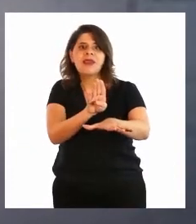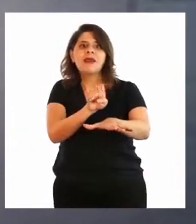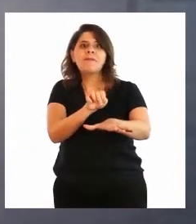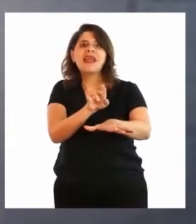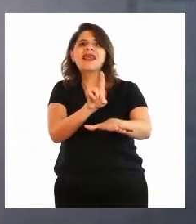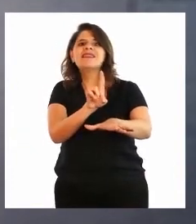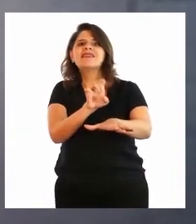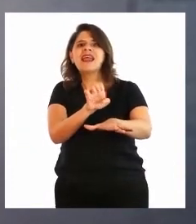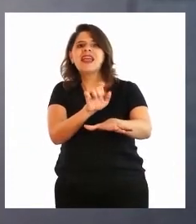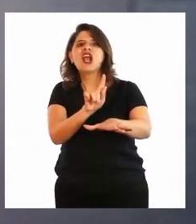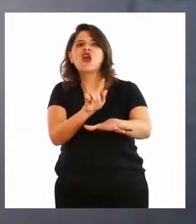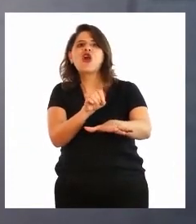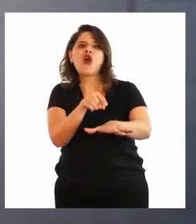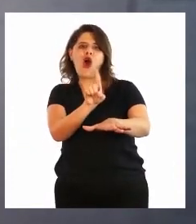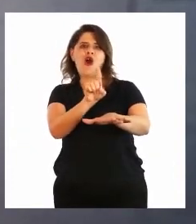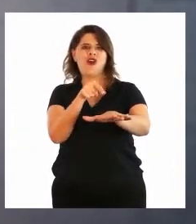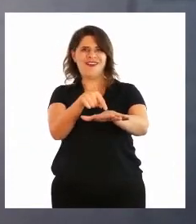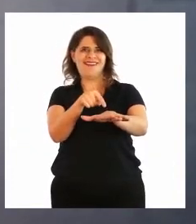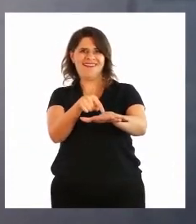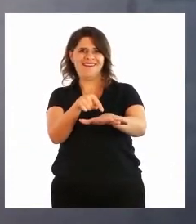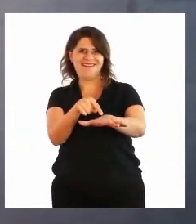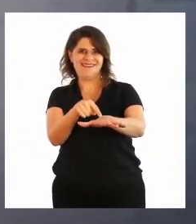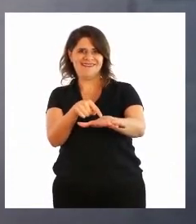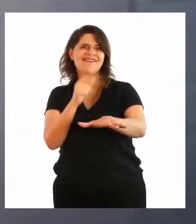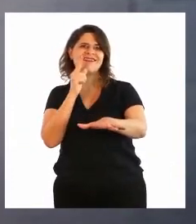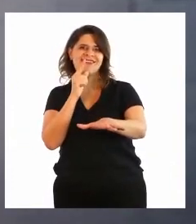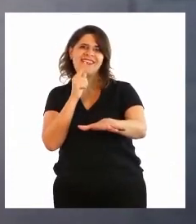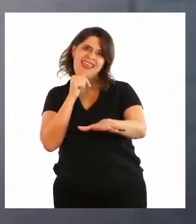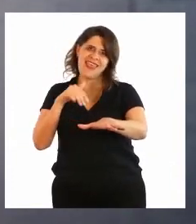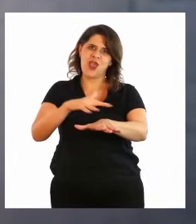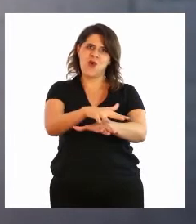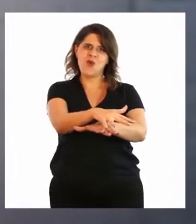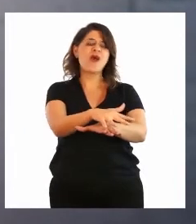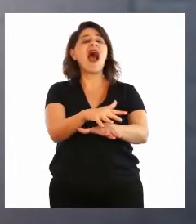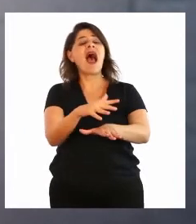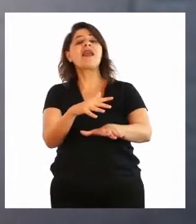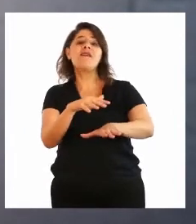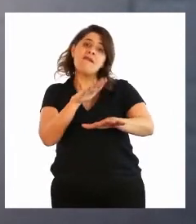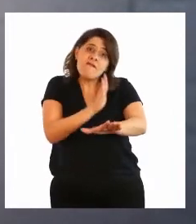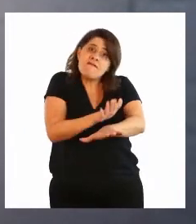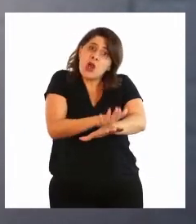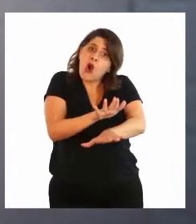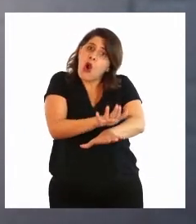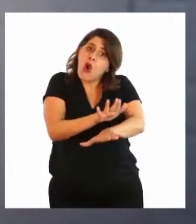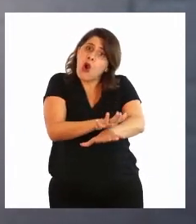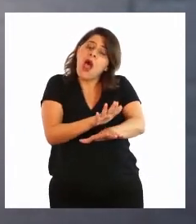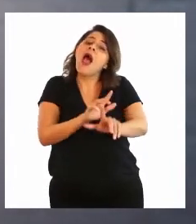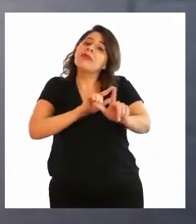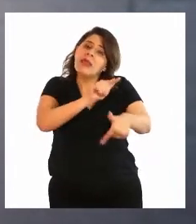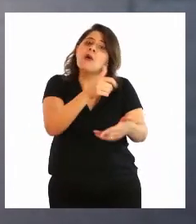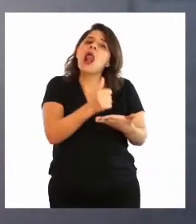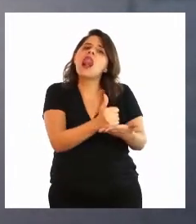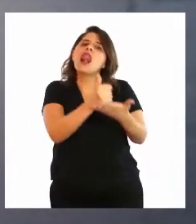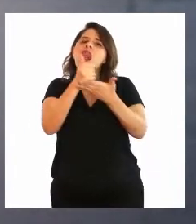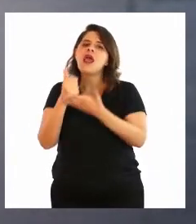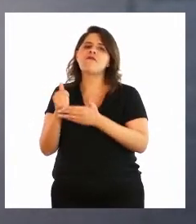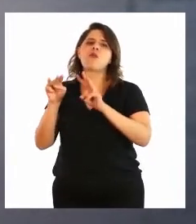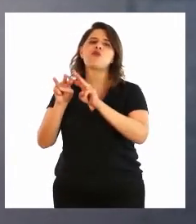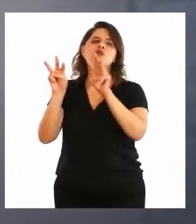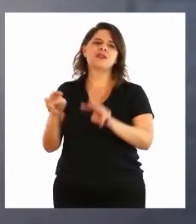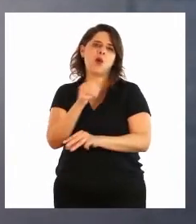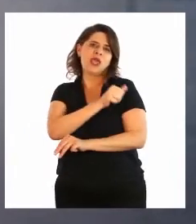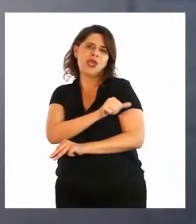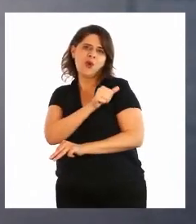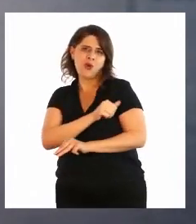ele ficou até depois ele ser removido para o Museu Nacional. Então, por ele estar ali, ter caído